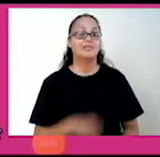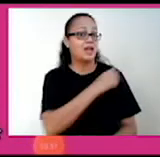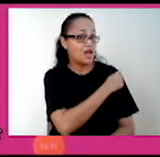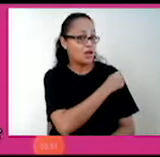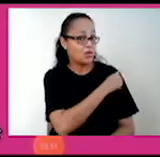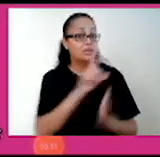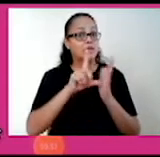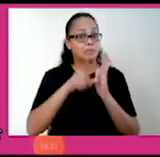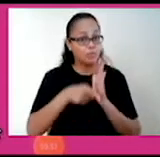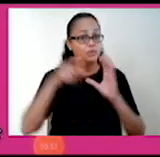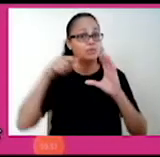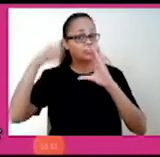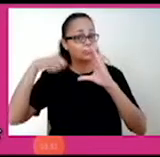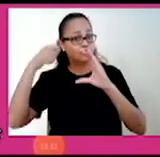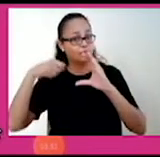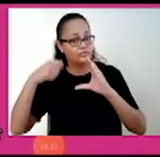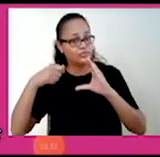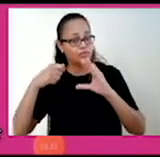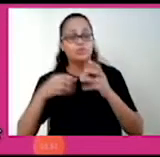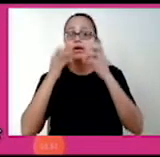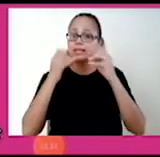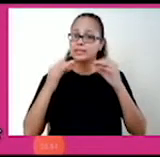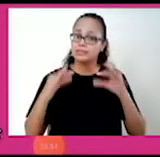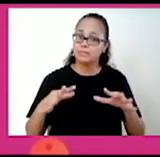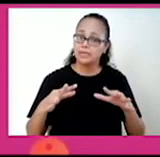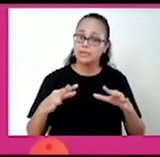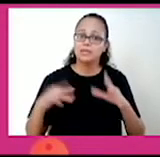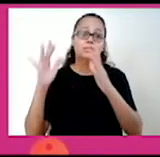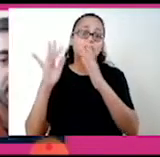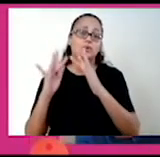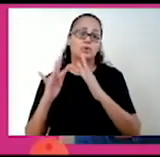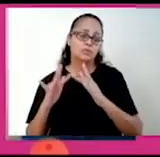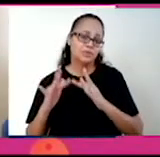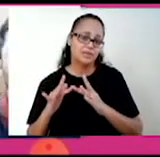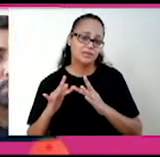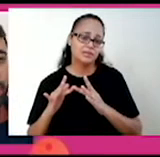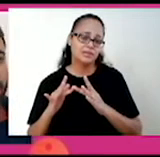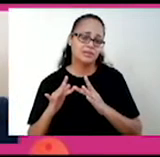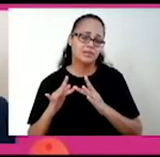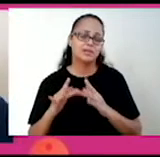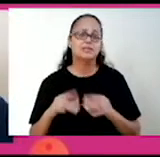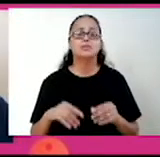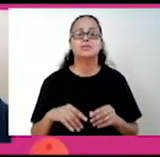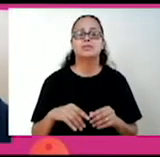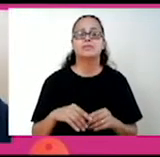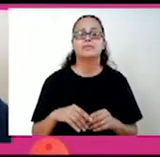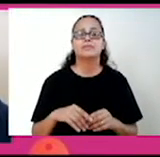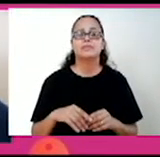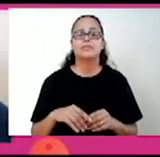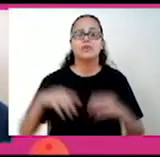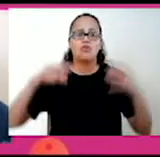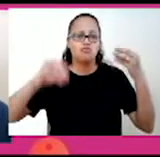Pessoal, após a visualização aí, né, do vídeo, né, que explica com um pouco mais de detalhes aí, os tornados,